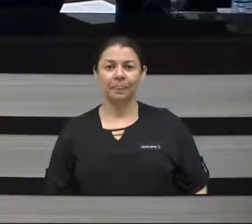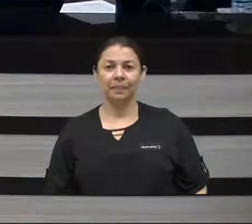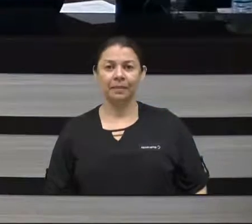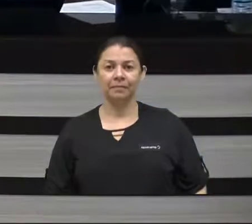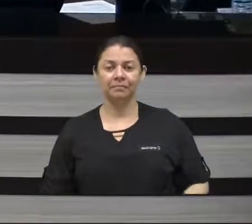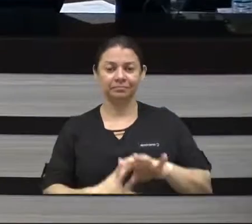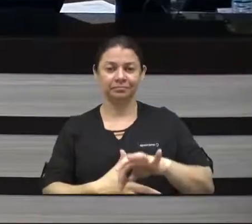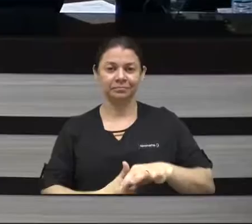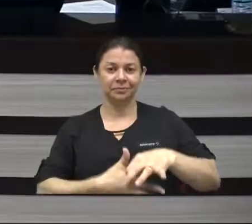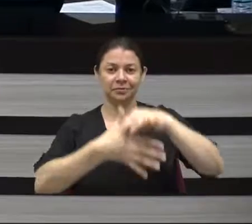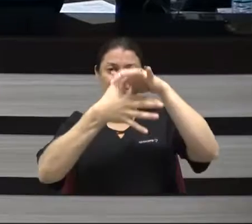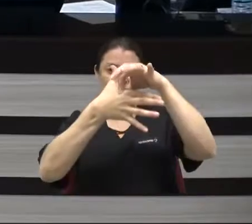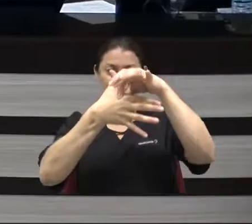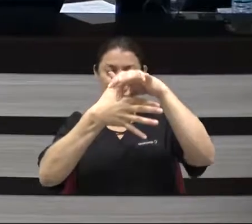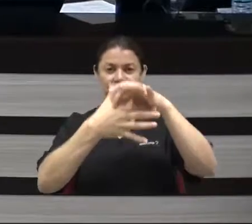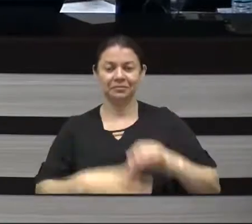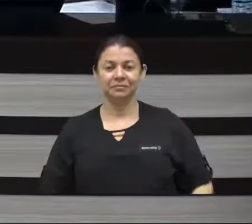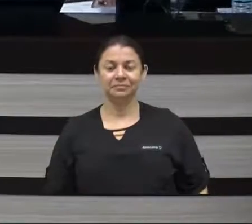Sidney Pascotto,